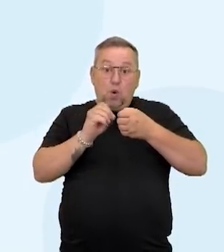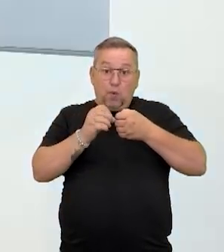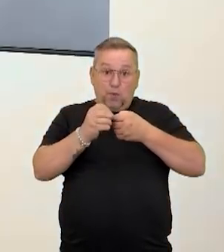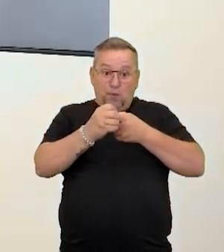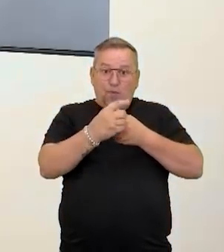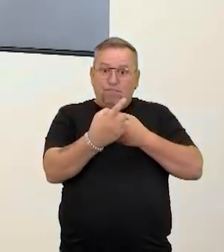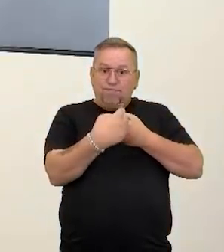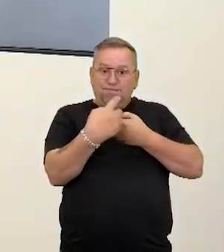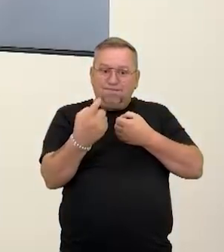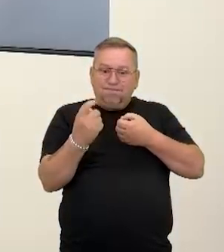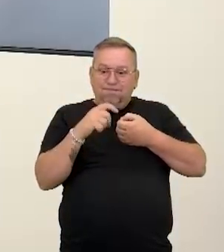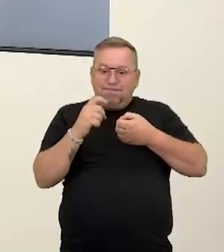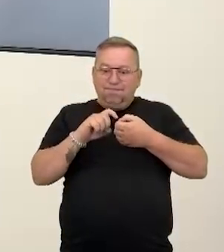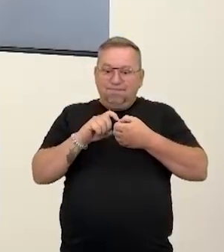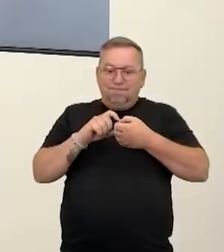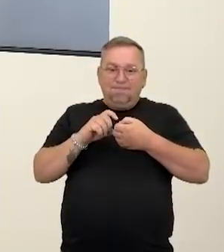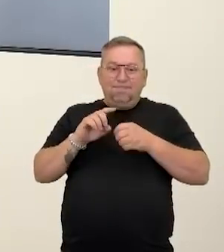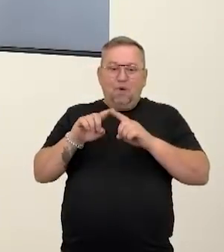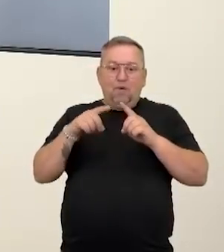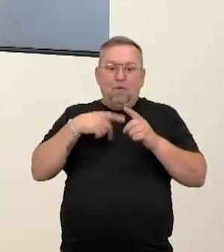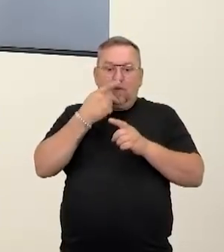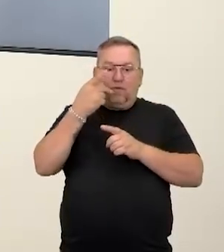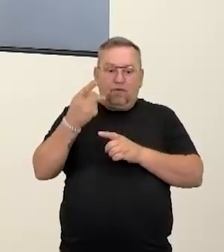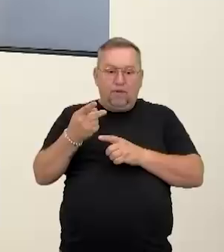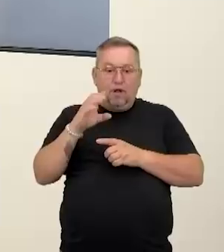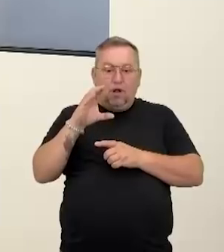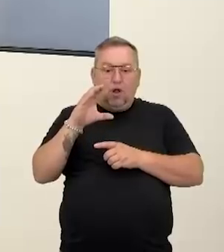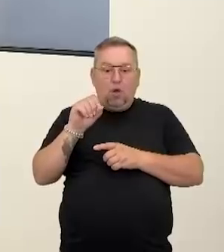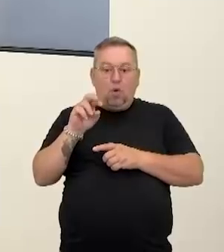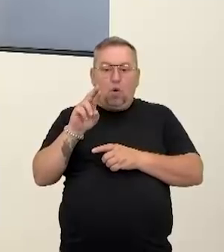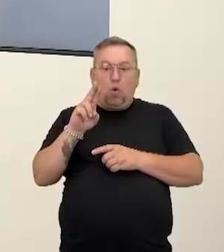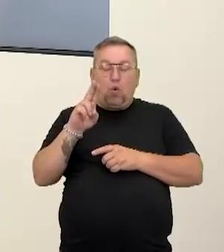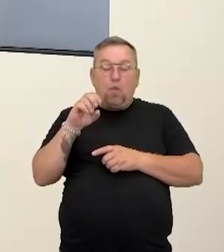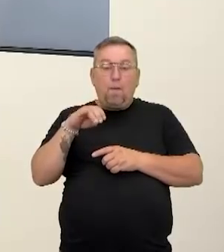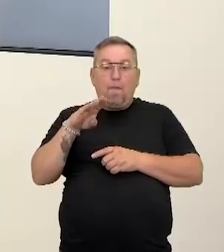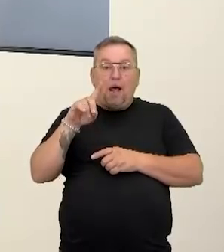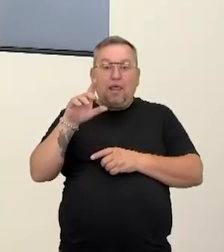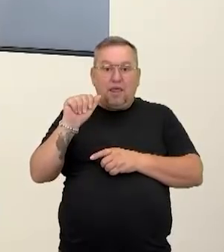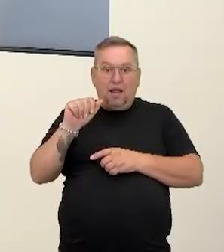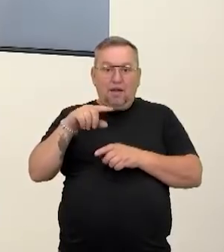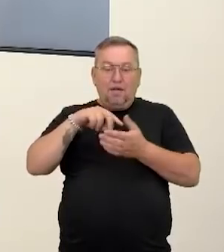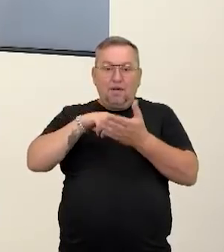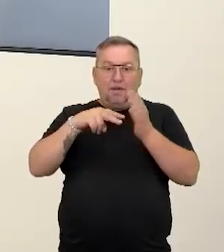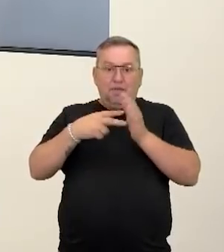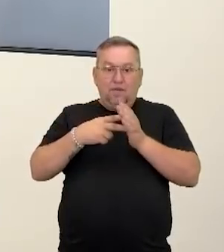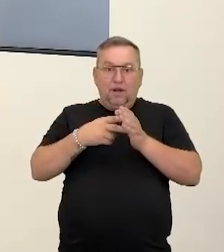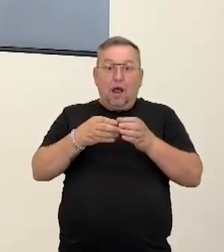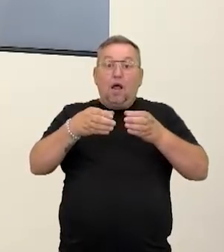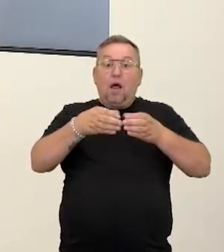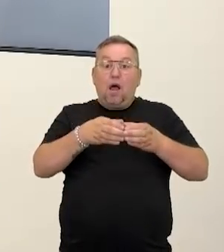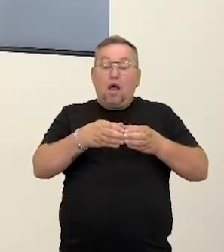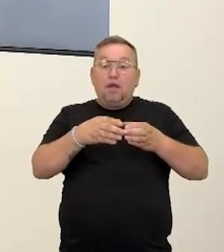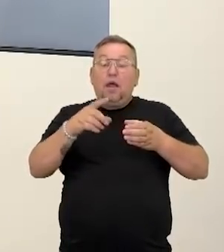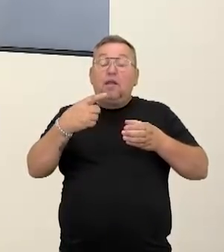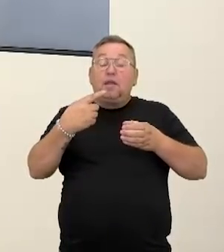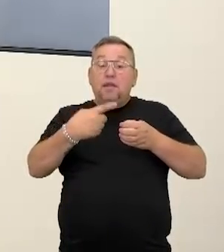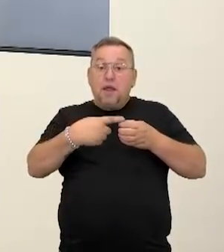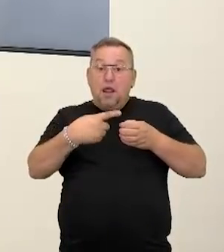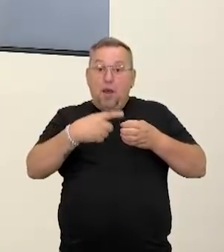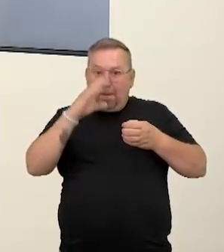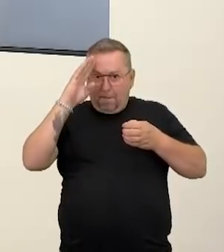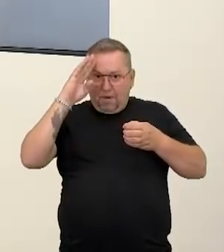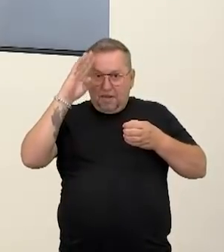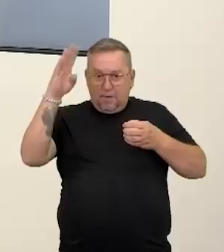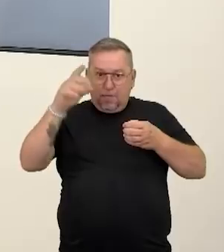próximos, né, lembrando que quando a gente fala em conurbação, a gente está falando, né, de uma cidade principal, né, se expandindo